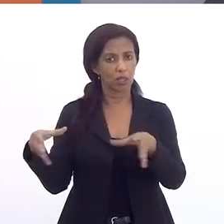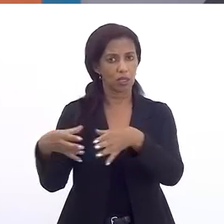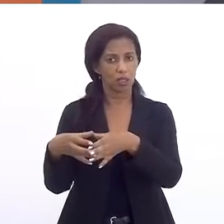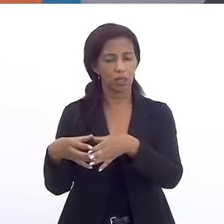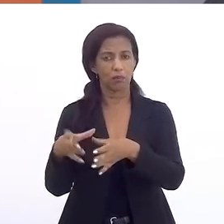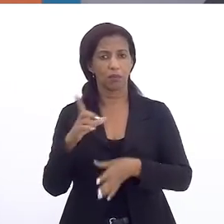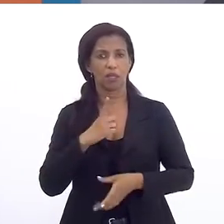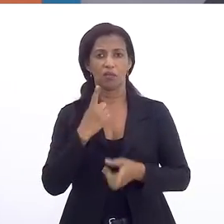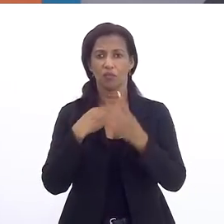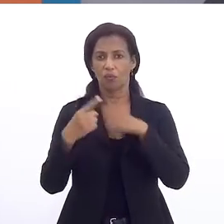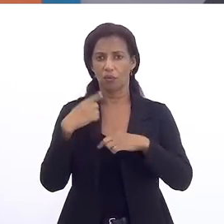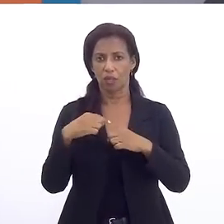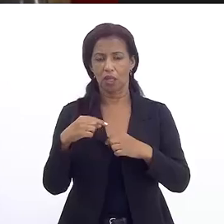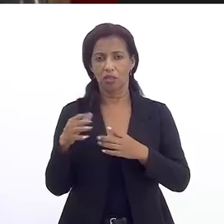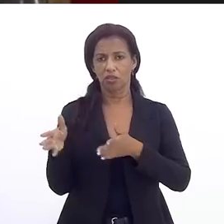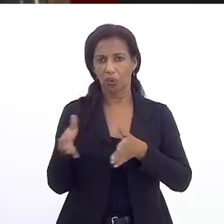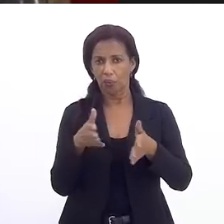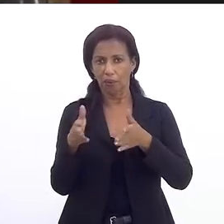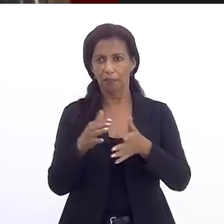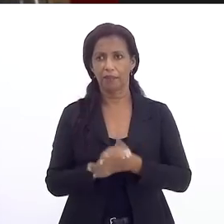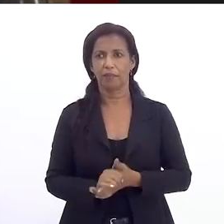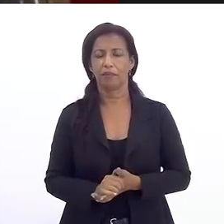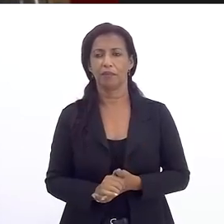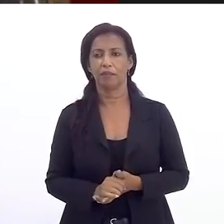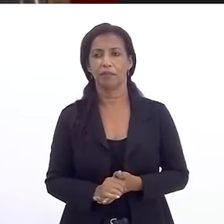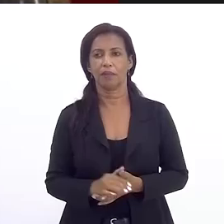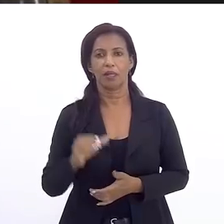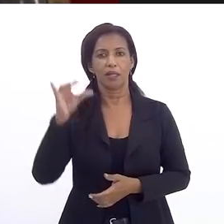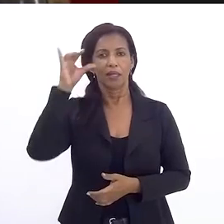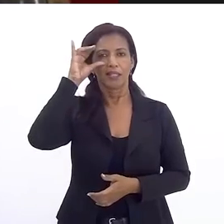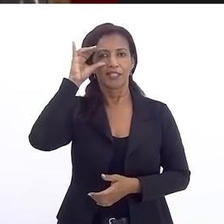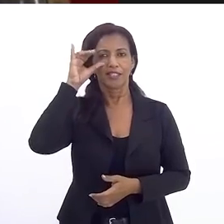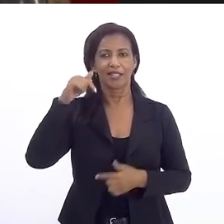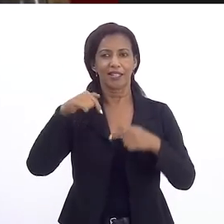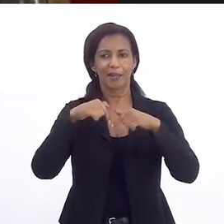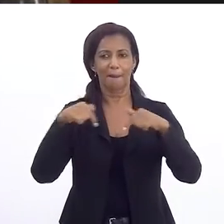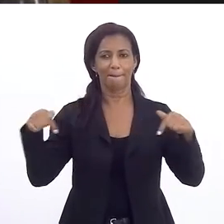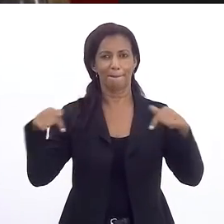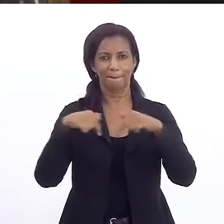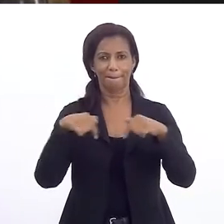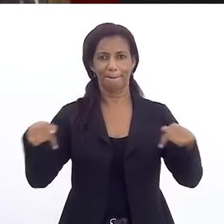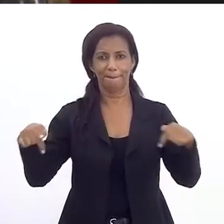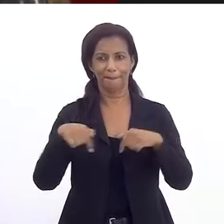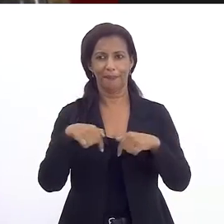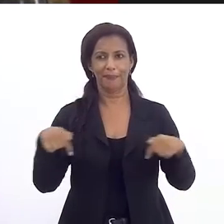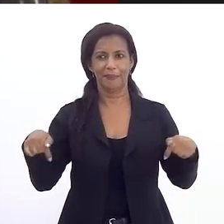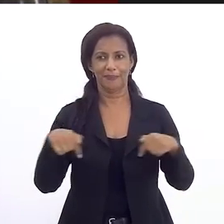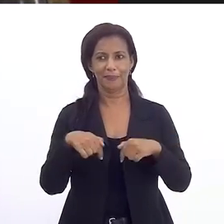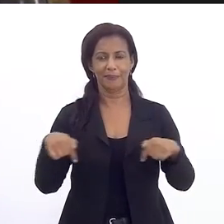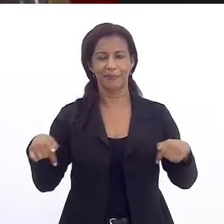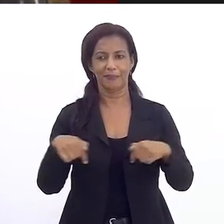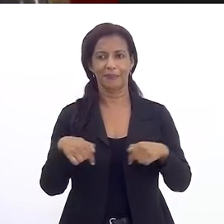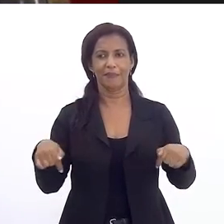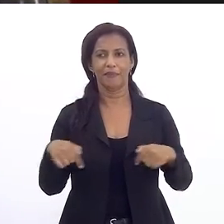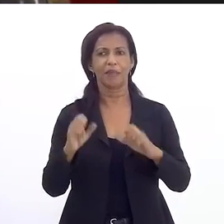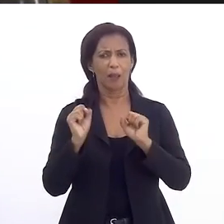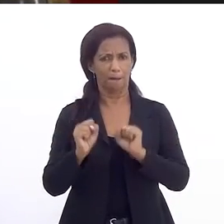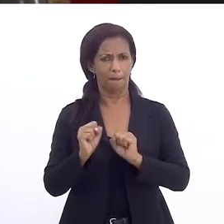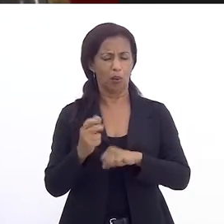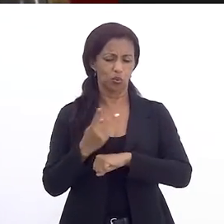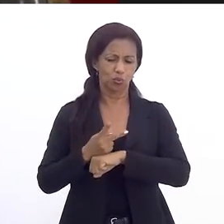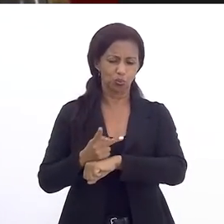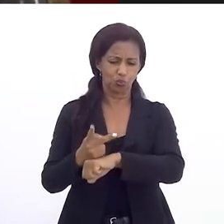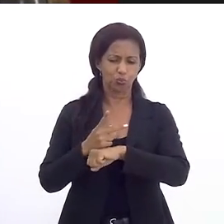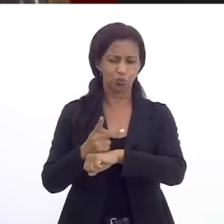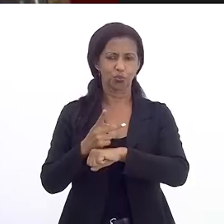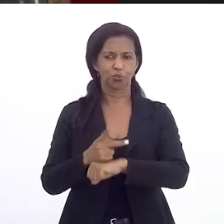tem vontade de deixar algum caminho? Meu Instagram aqui, olha, deputada Franciane, tá bom? Podem procurar